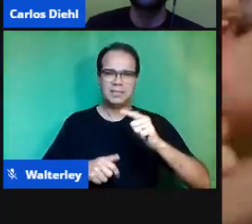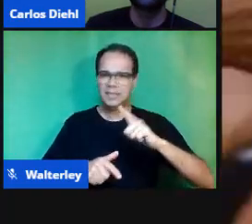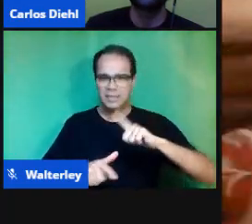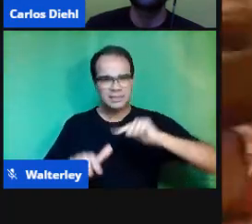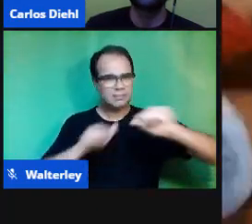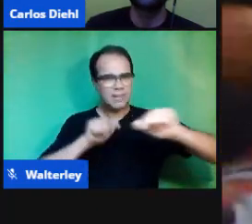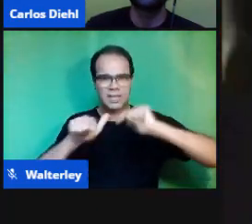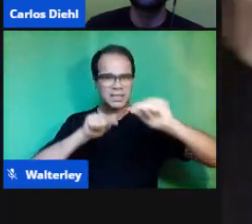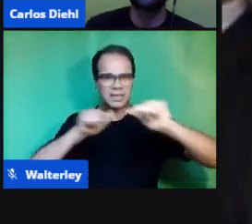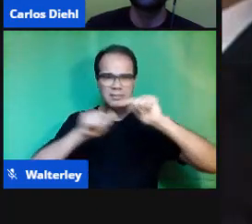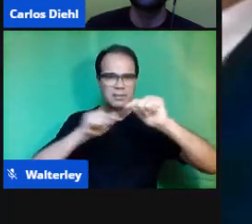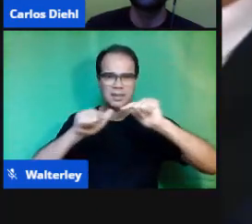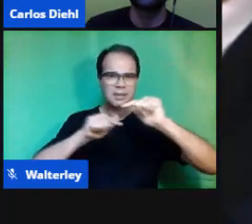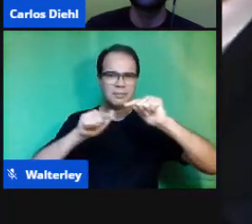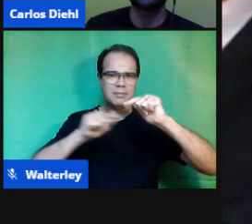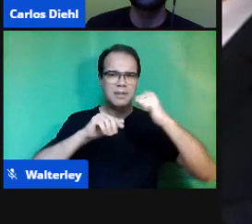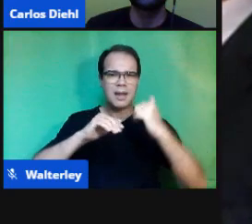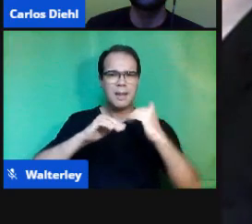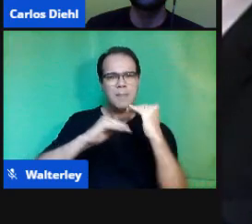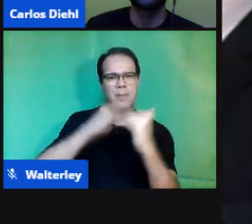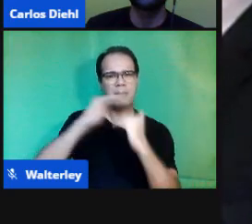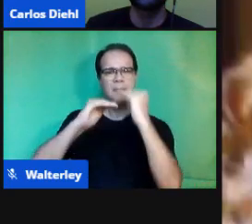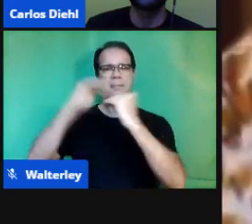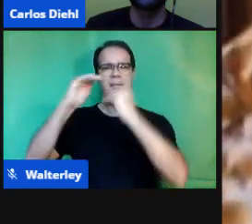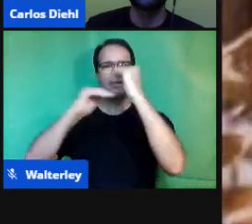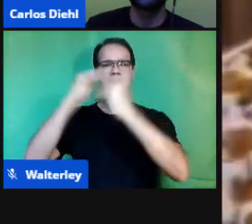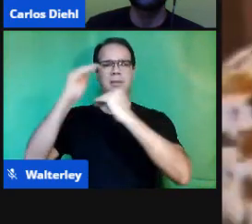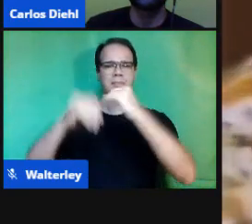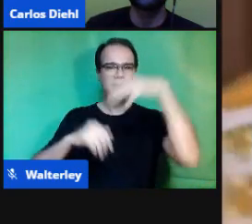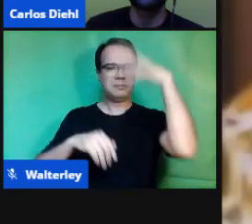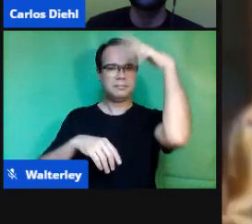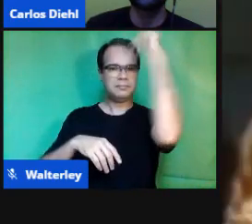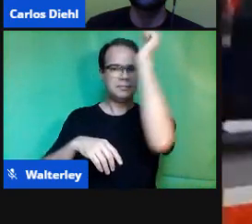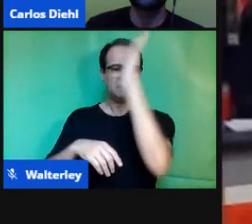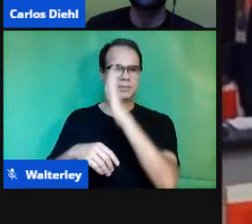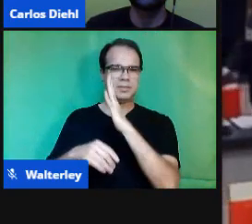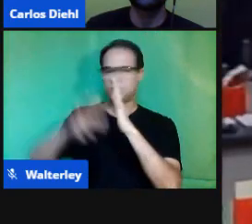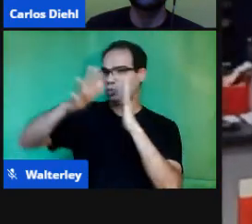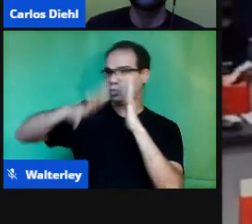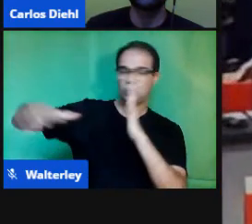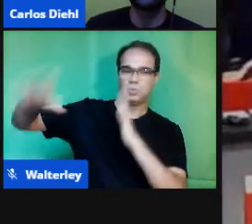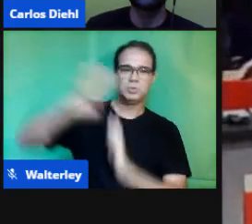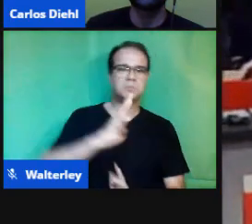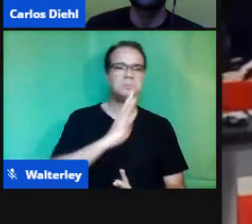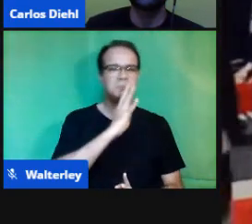da história e o Brasil emerge como um dos protagonistas no cenário mundial.